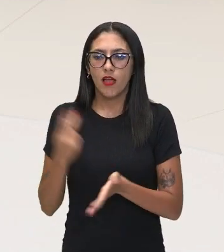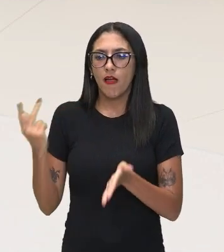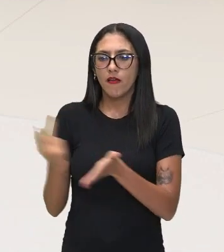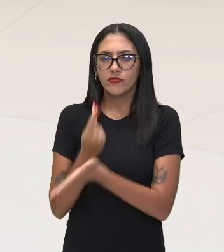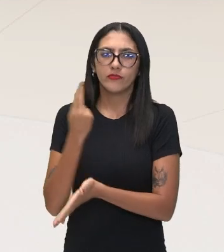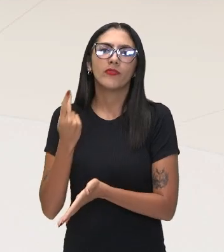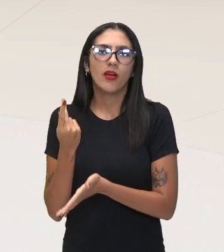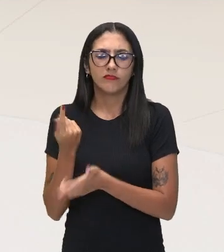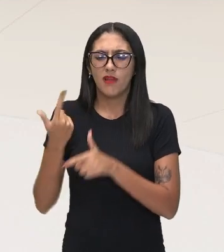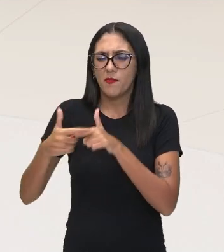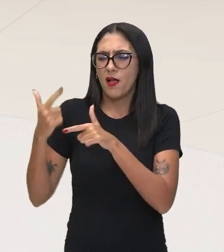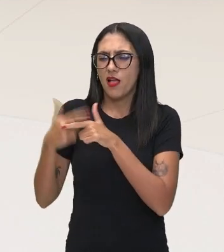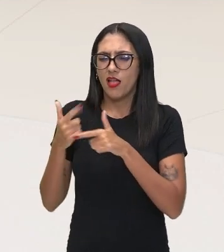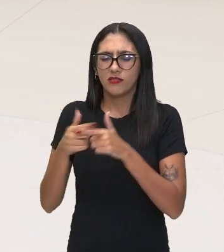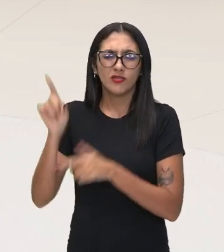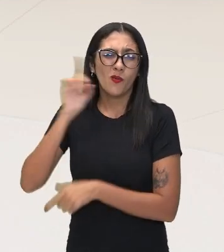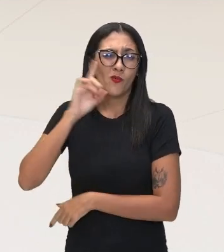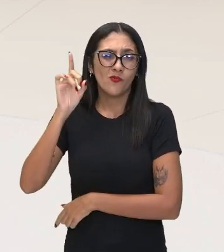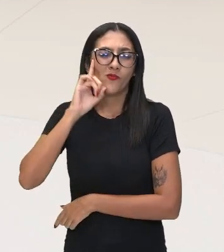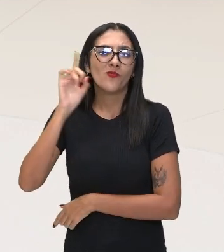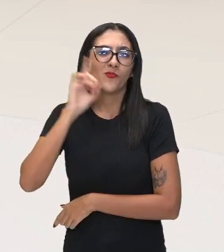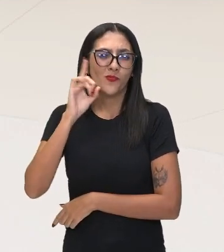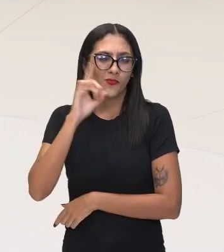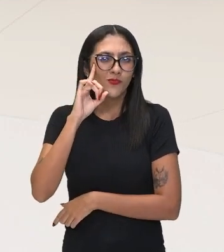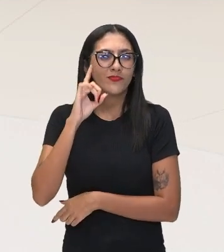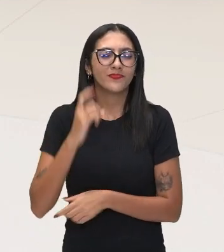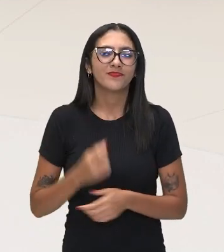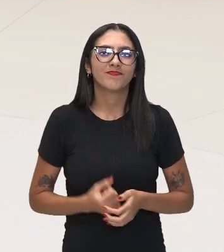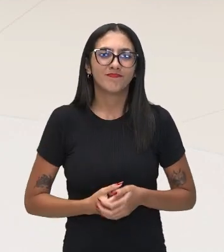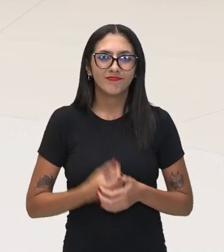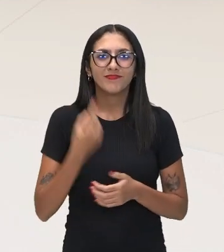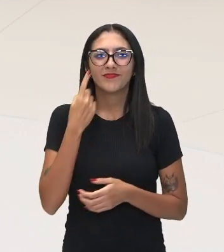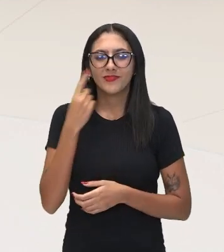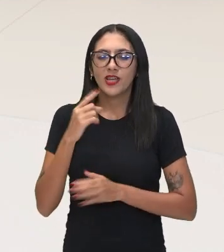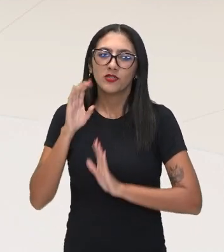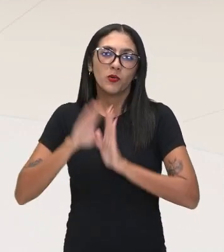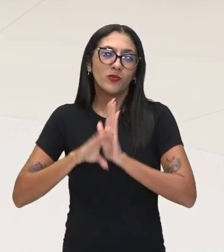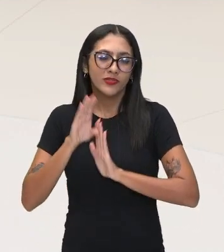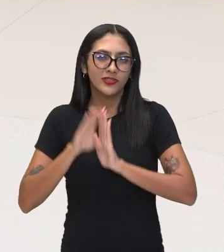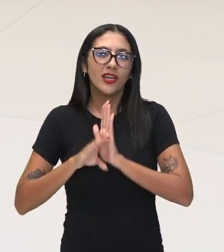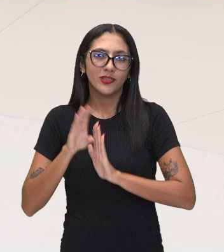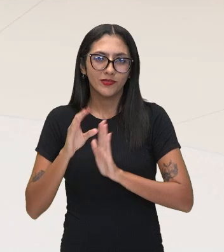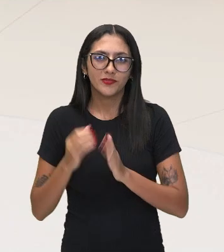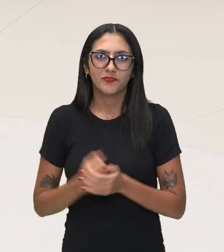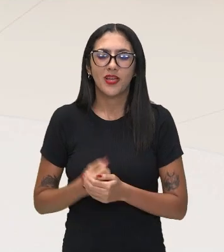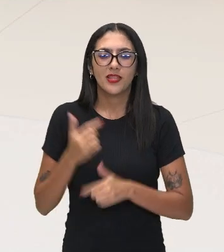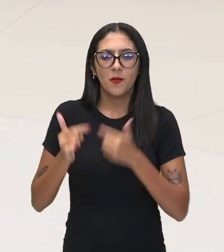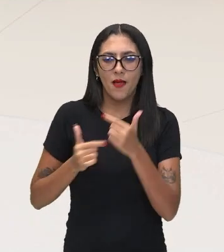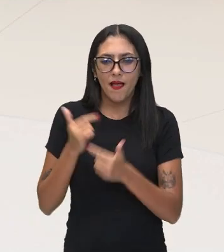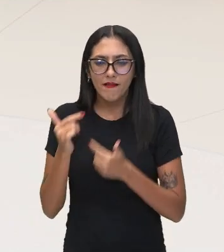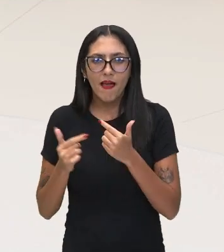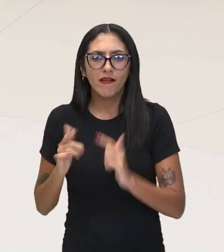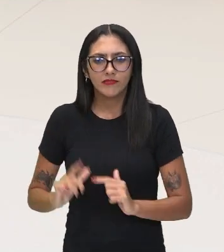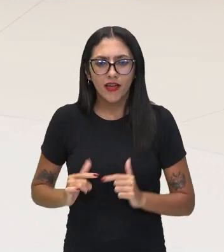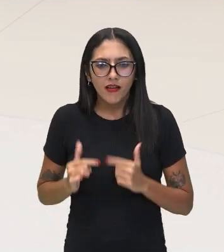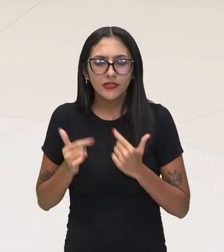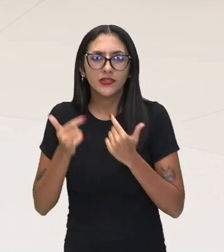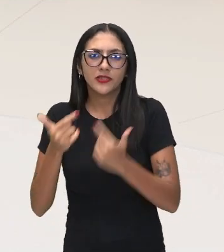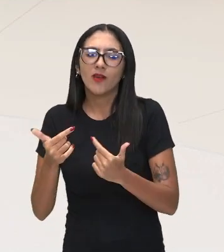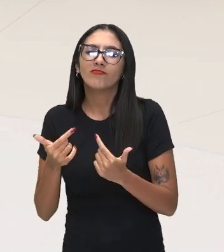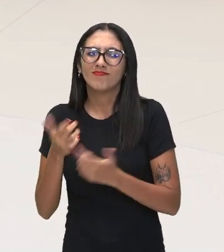problemas do dia a dia. Olha só que interessante, né? Esse conceito, né? Empreender é